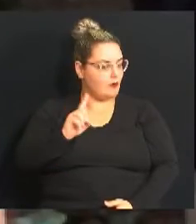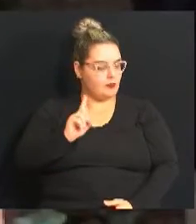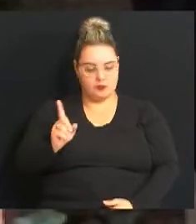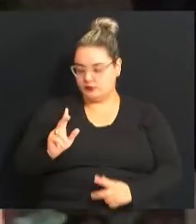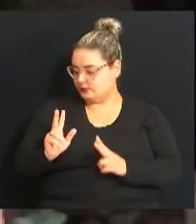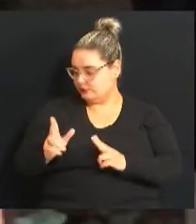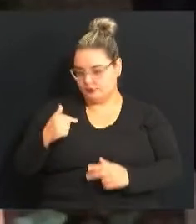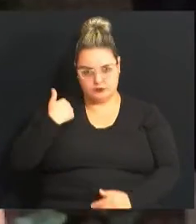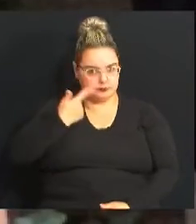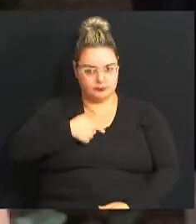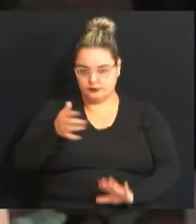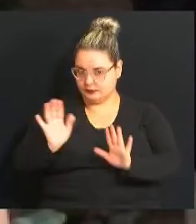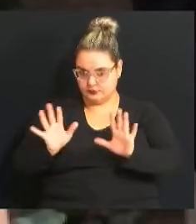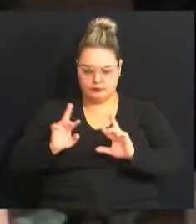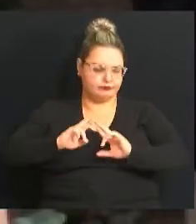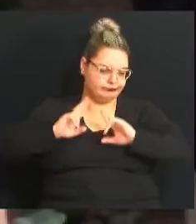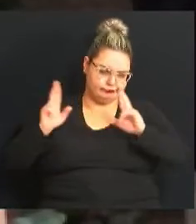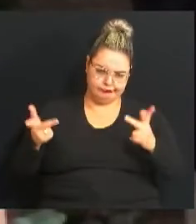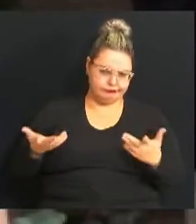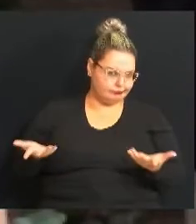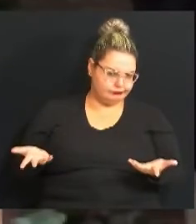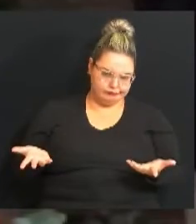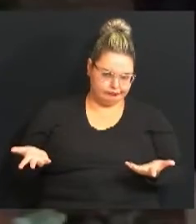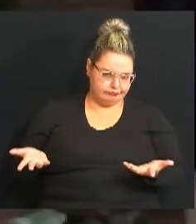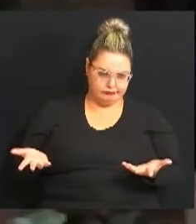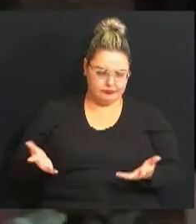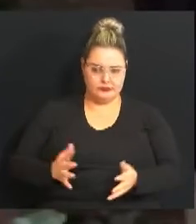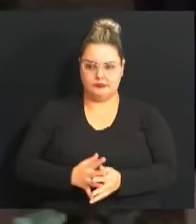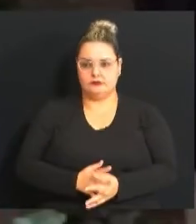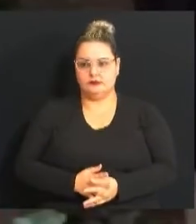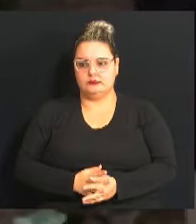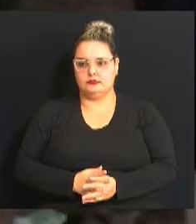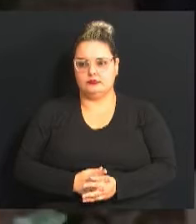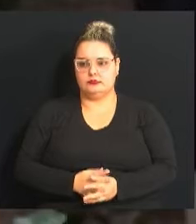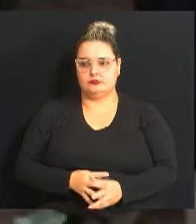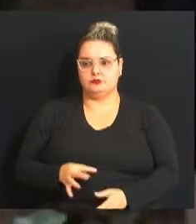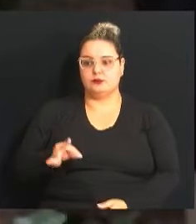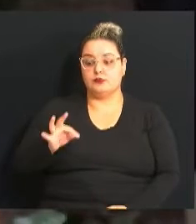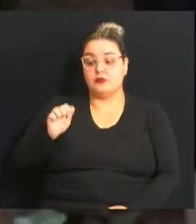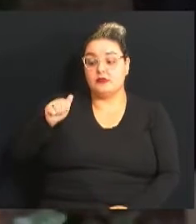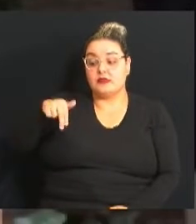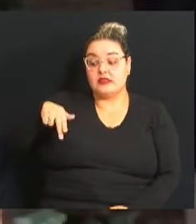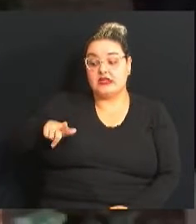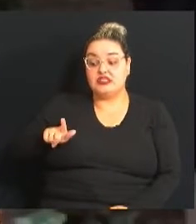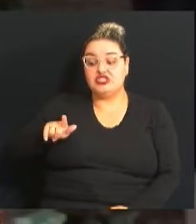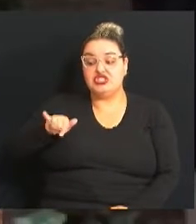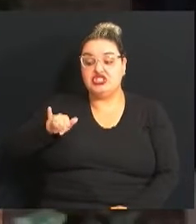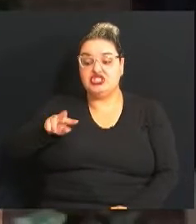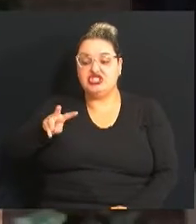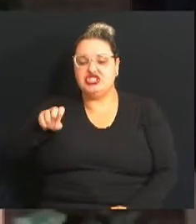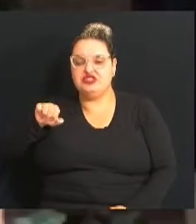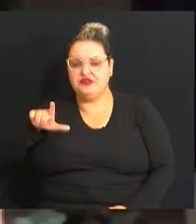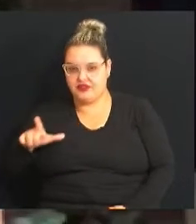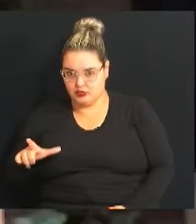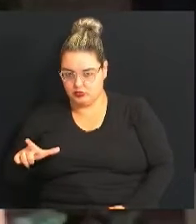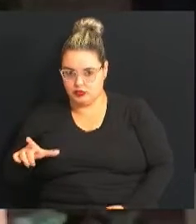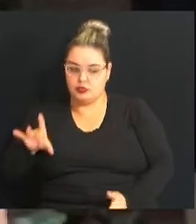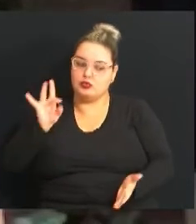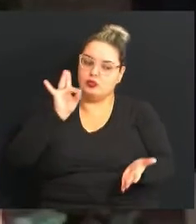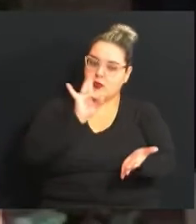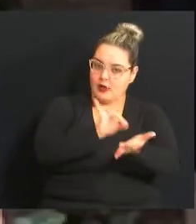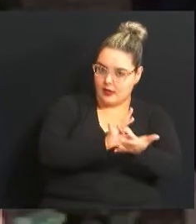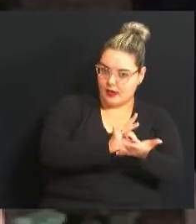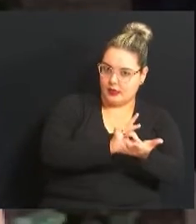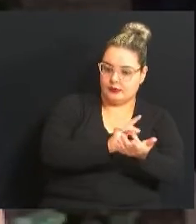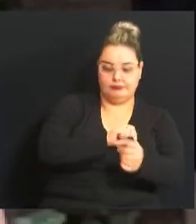Eles são muito diferentes. O tangível e o real mudou muito. Eu pergunto